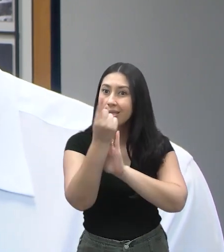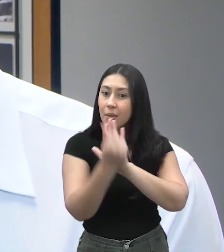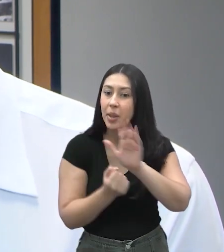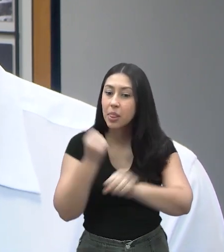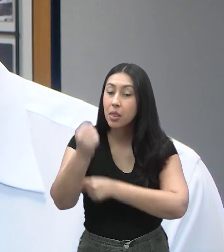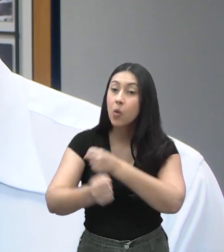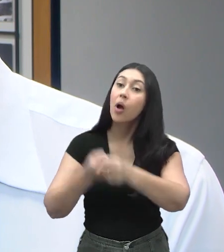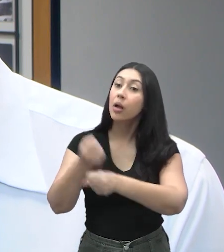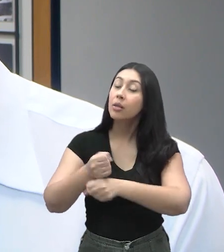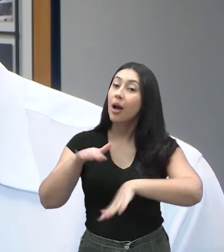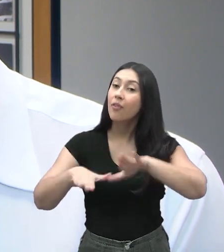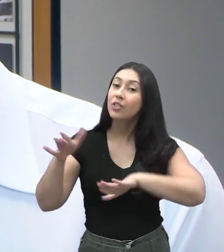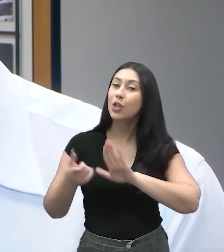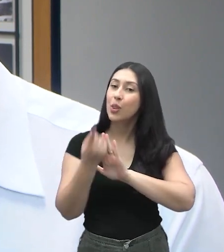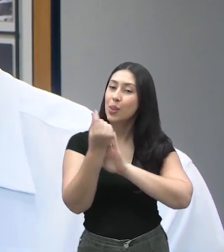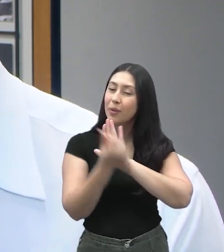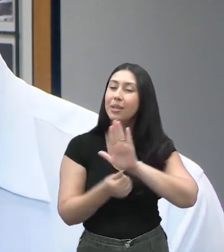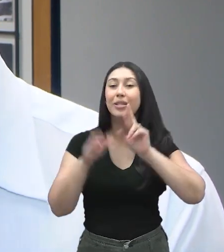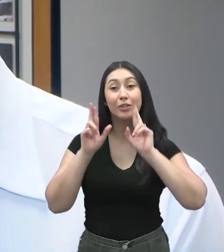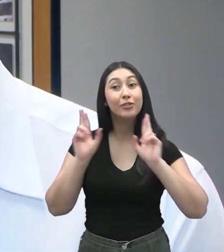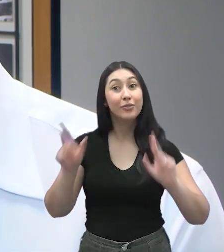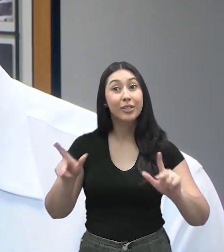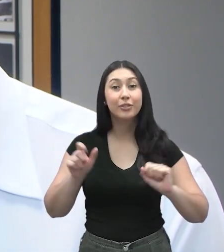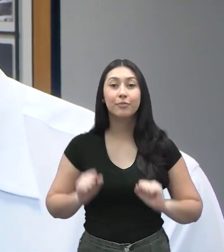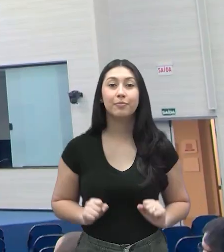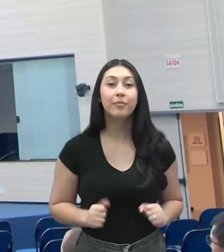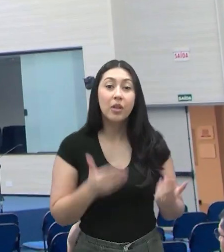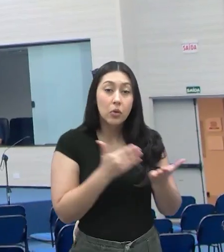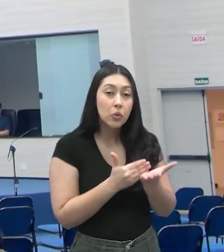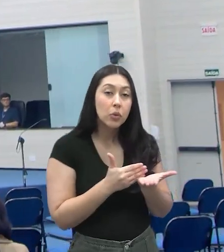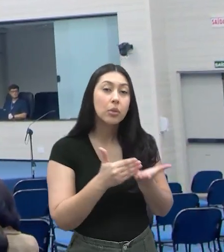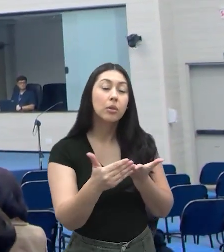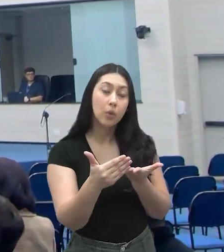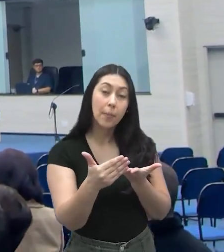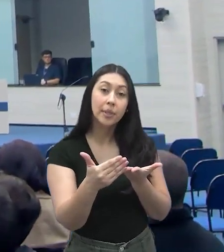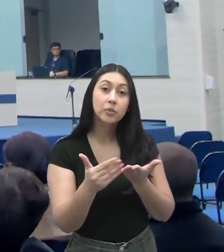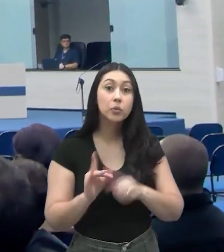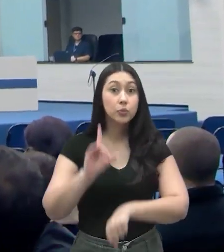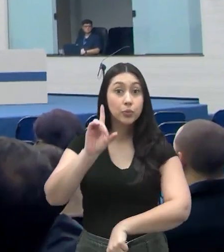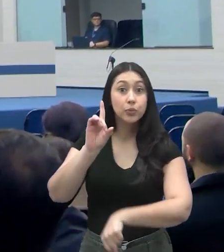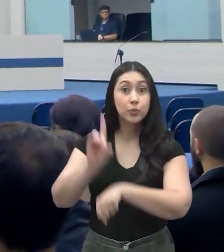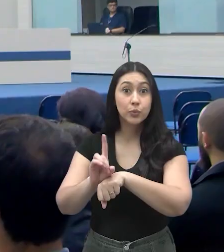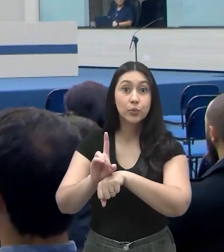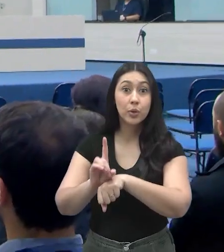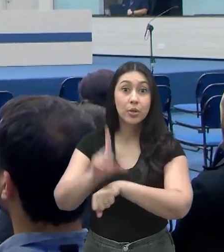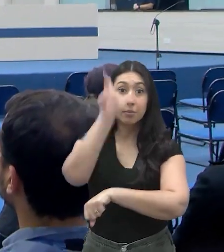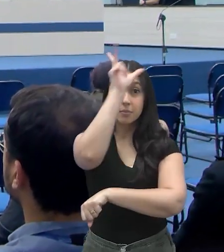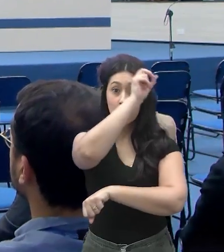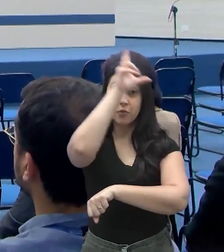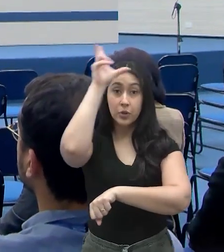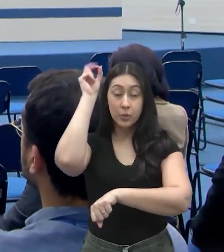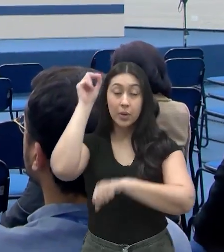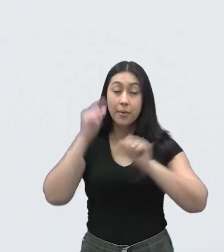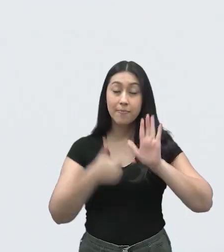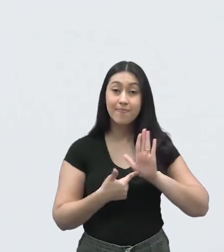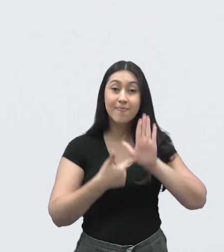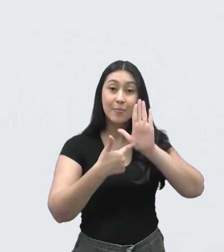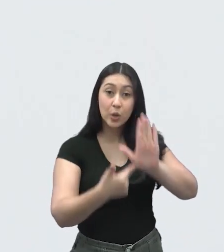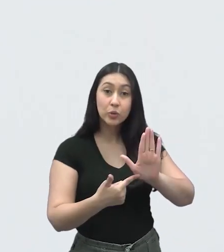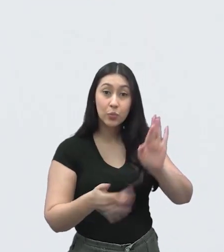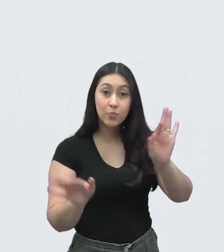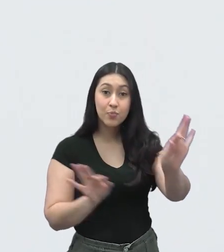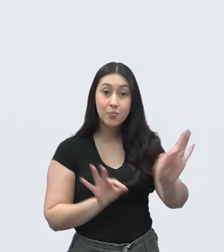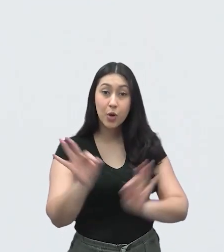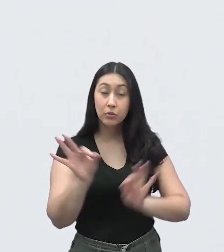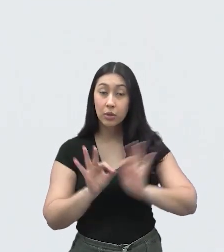orçamentária anual, o valor será diferente do valor apresentado aqui hoje. No início da audiência, o diretor financeiro da Prefeitura